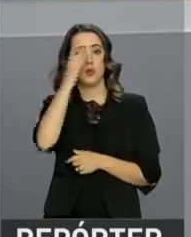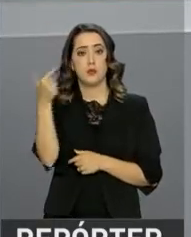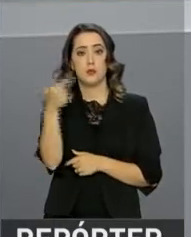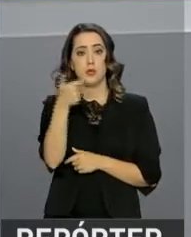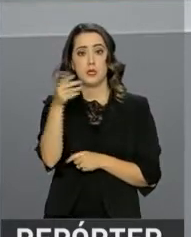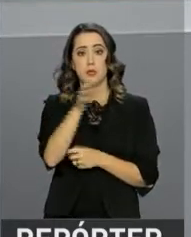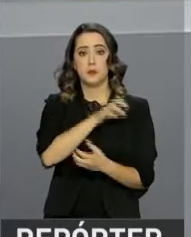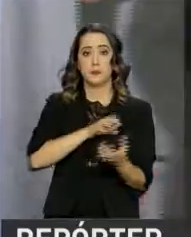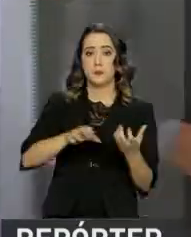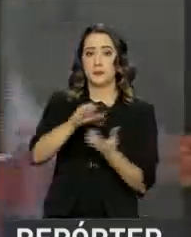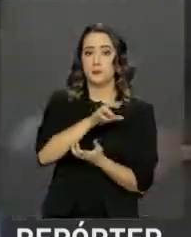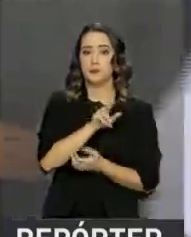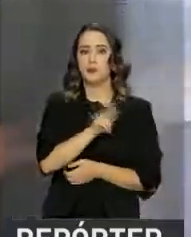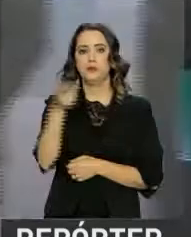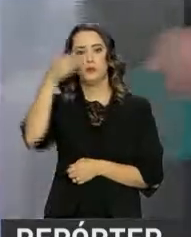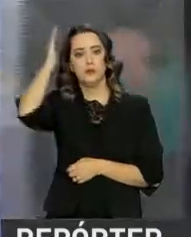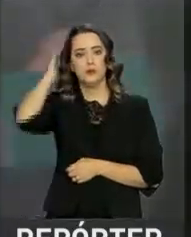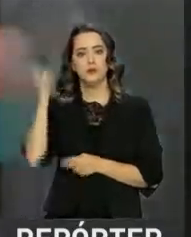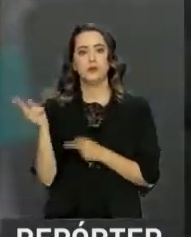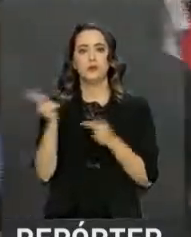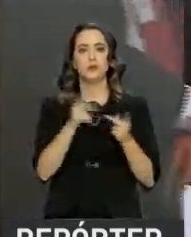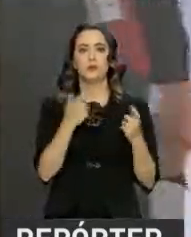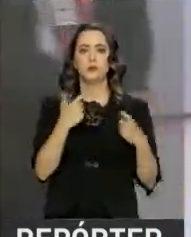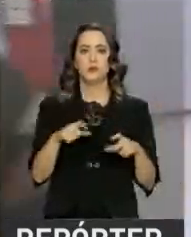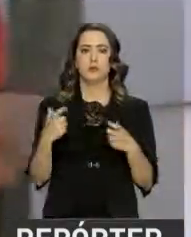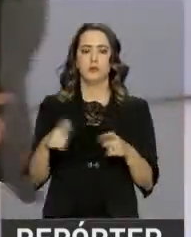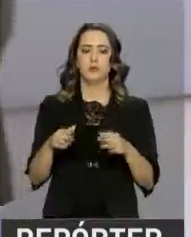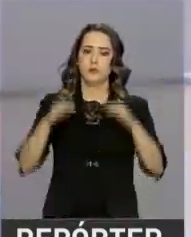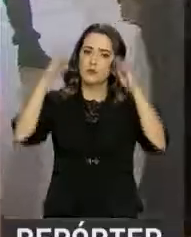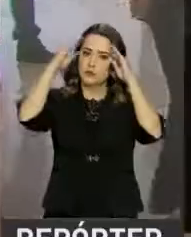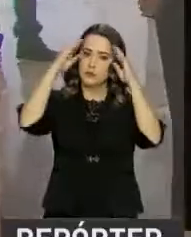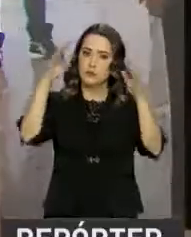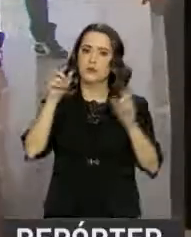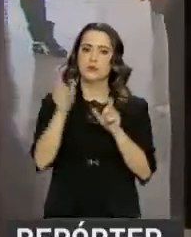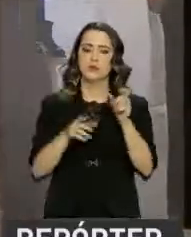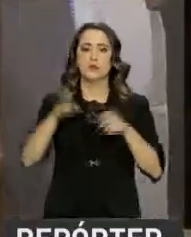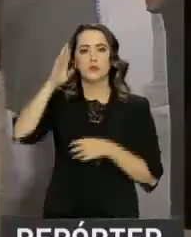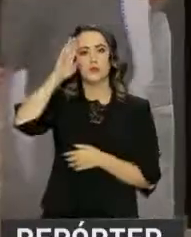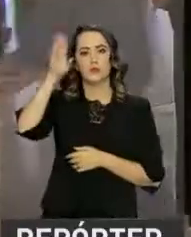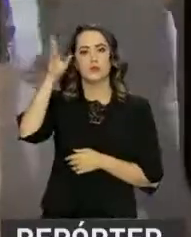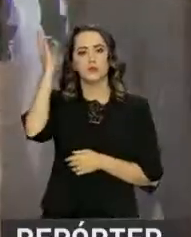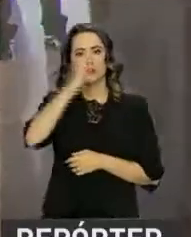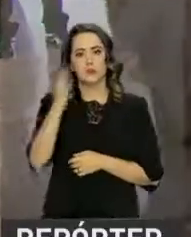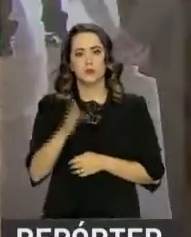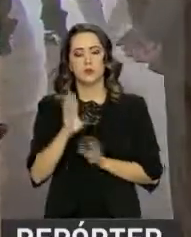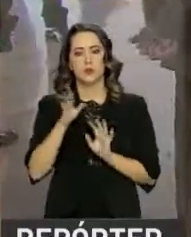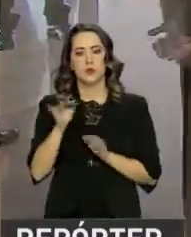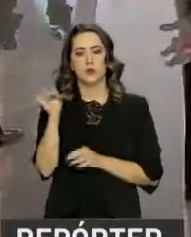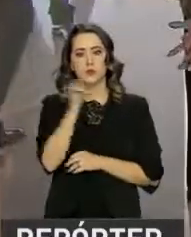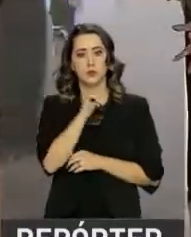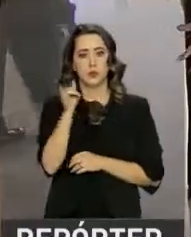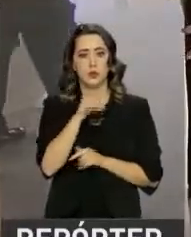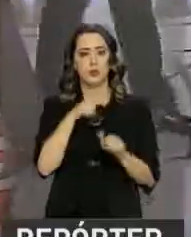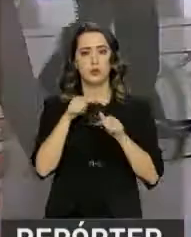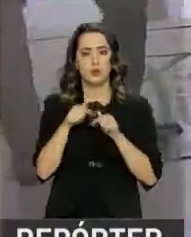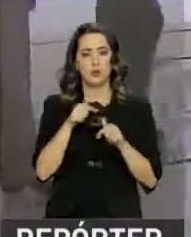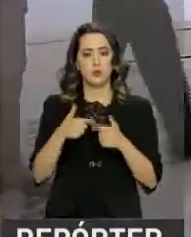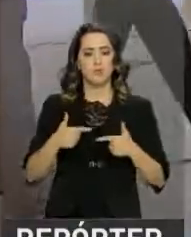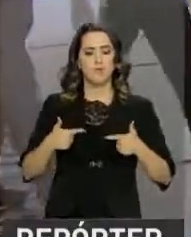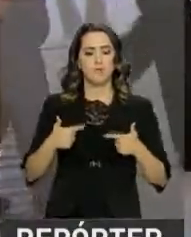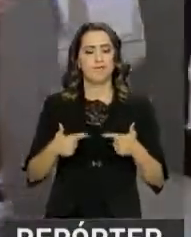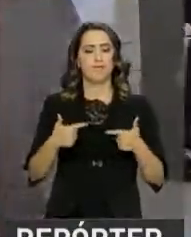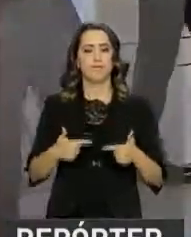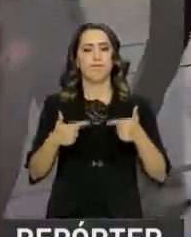Guerra Mundial. O presidente Michel Temer visitou a exposição que homenageia os militares brasileiros que foram para a Itália lutar